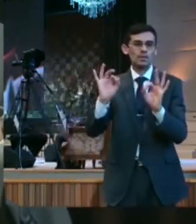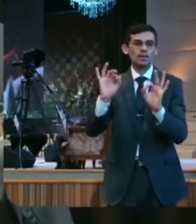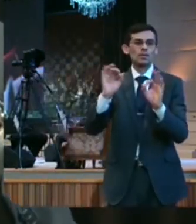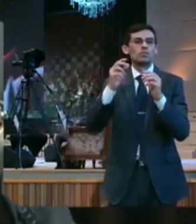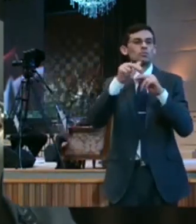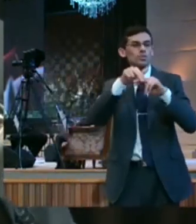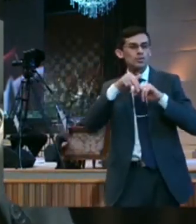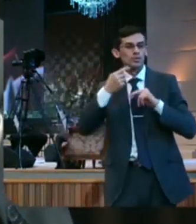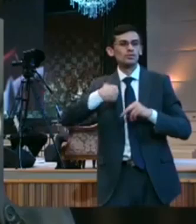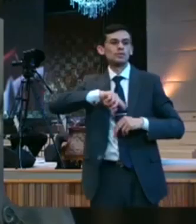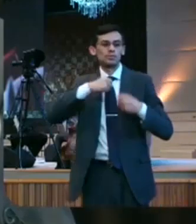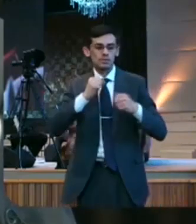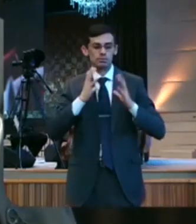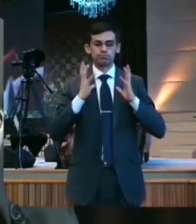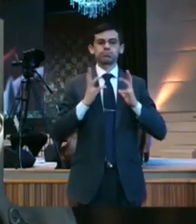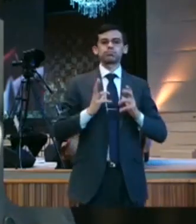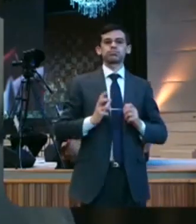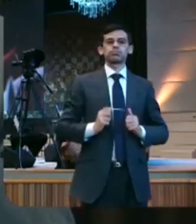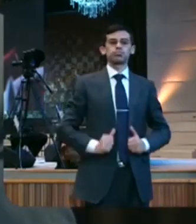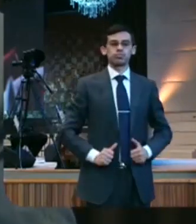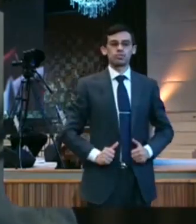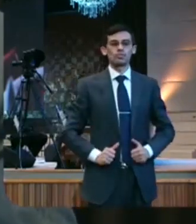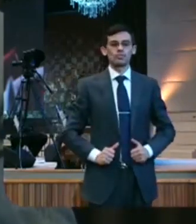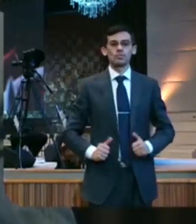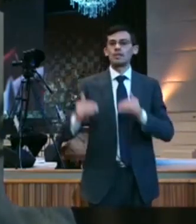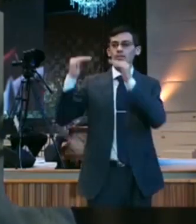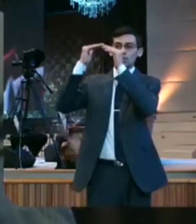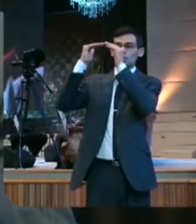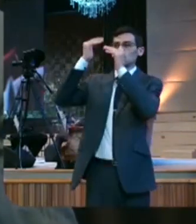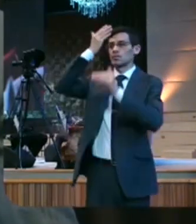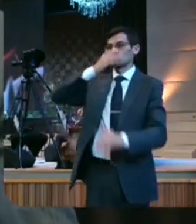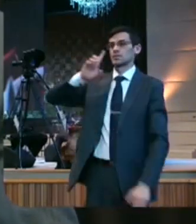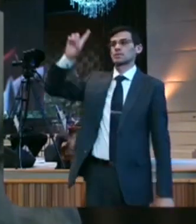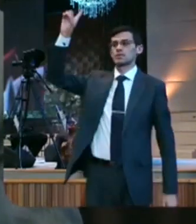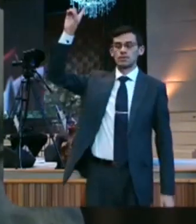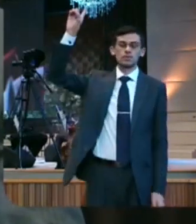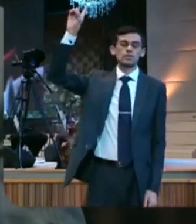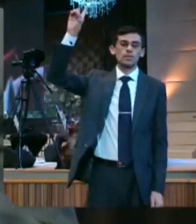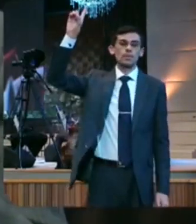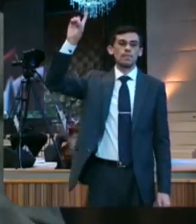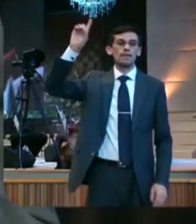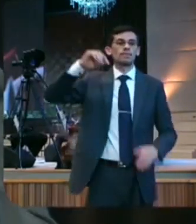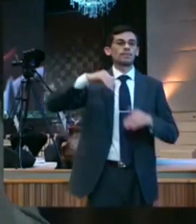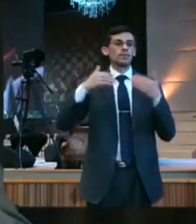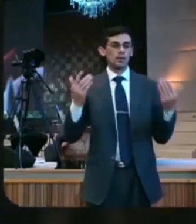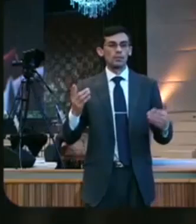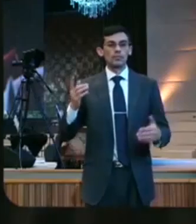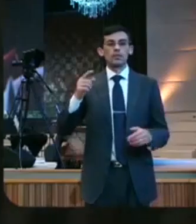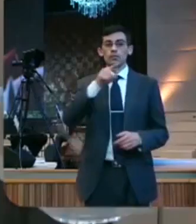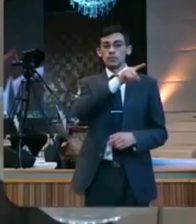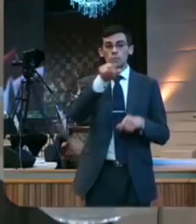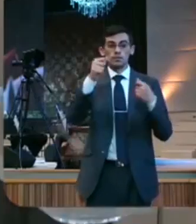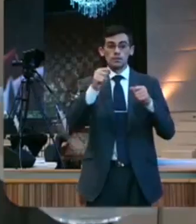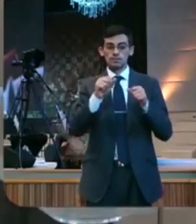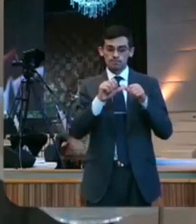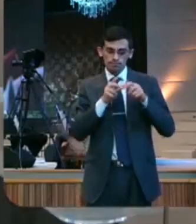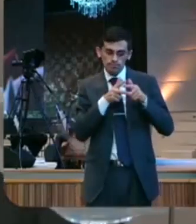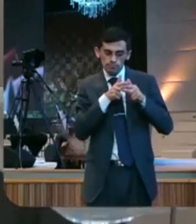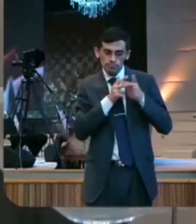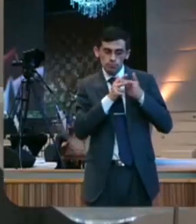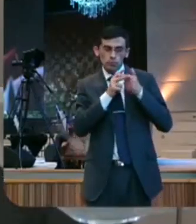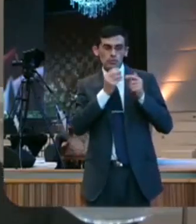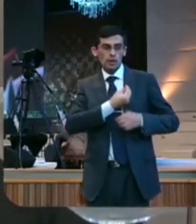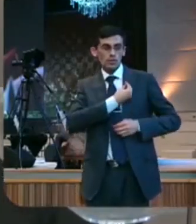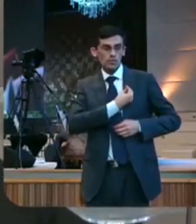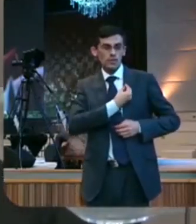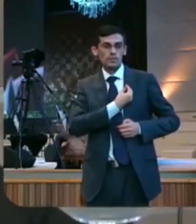haver compatibilidade na presença dele. E então ele diz: você precisa acertar a tua vida.